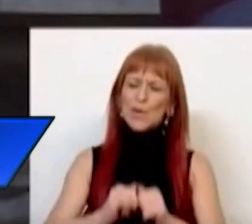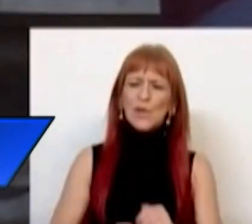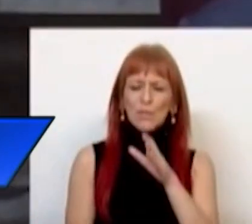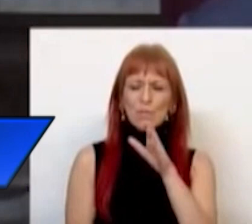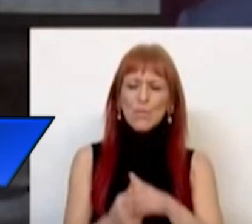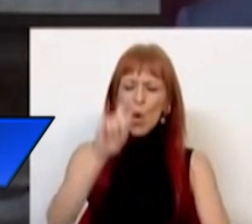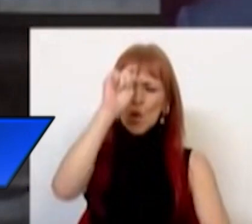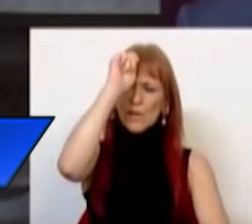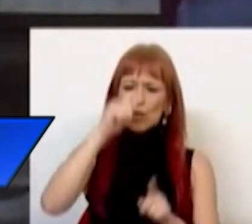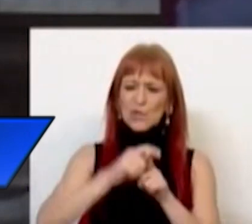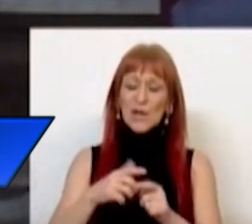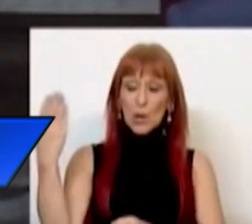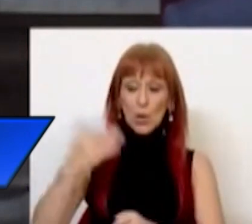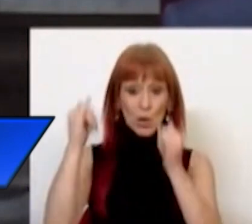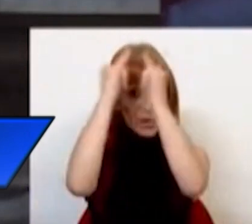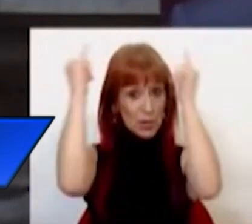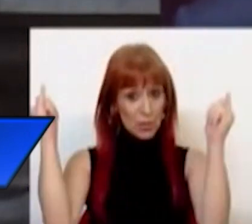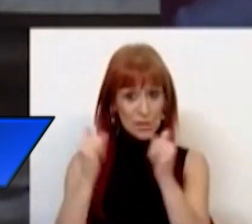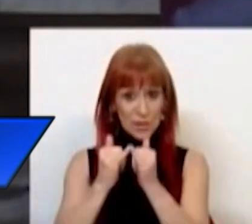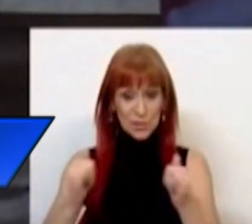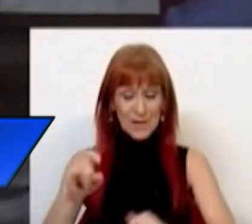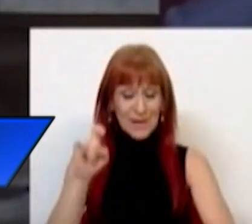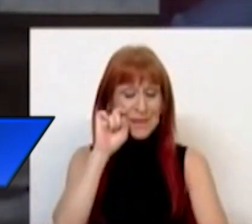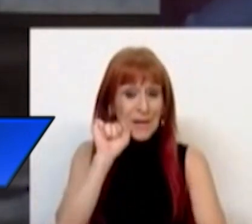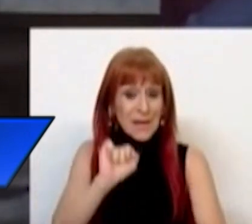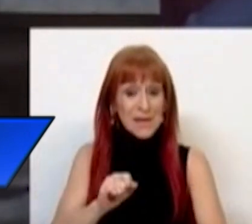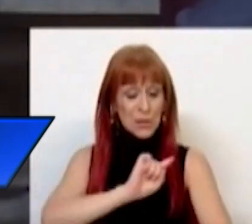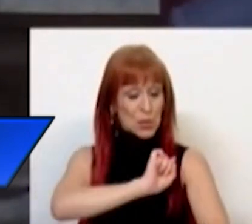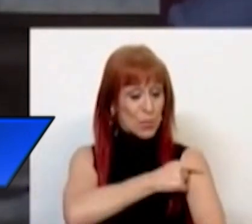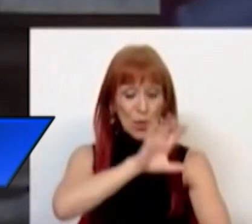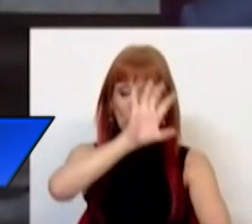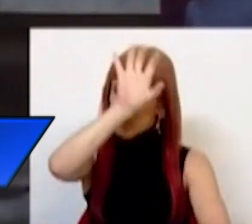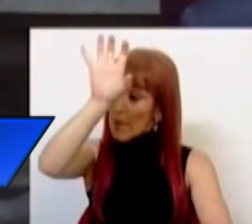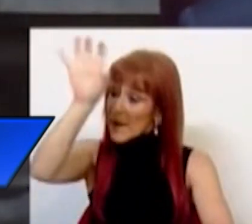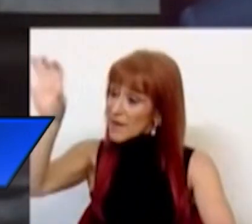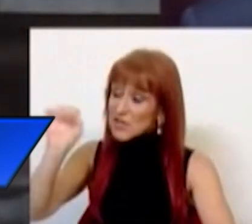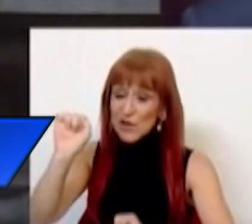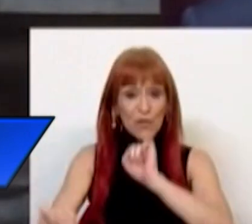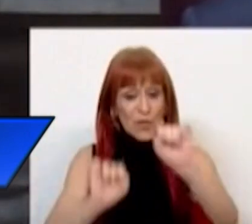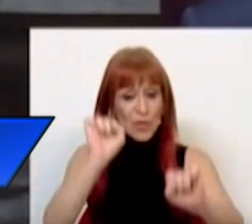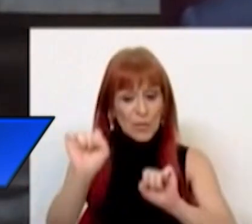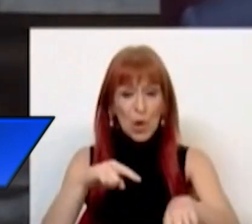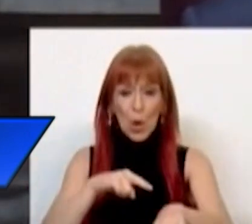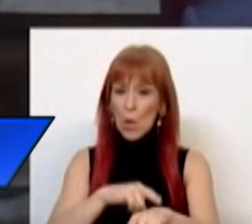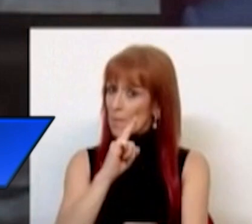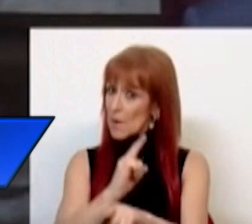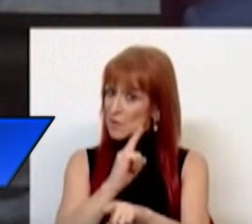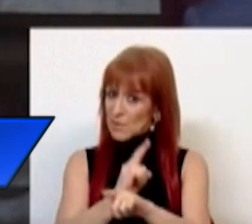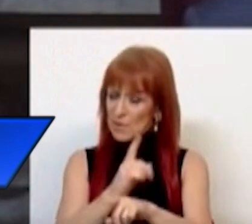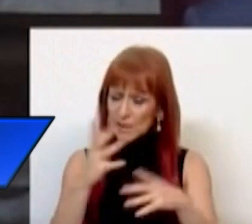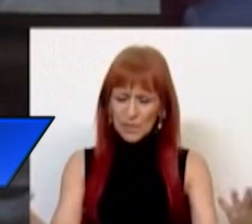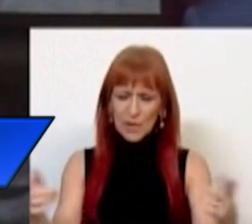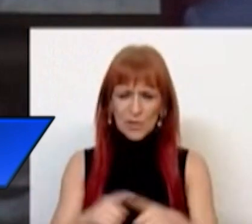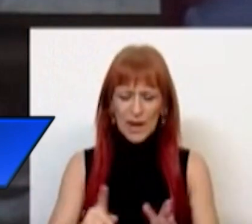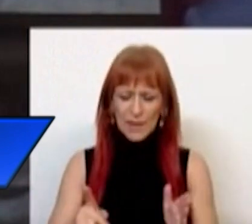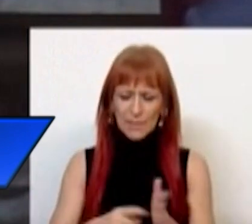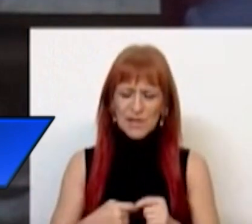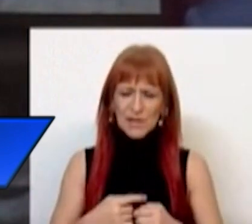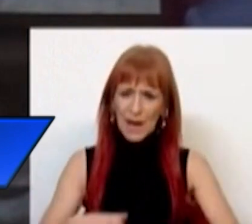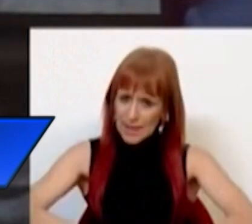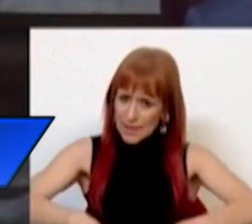o presidente Luiz Inácio Lula da Silva encerrou nesta terça-feira sua viagem a Portugal que foi marcada pela